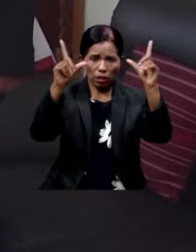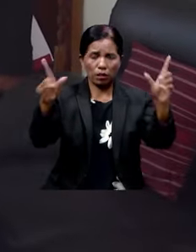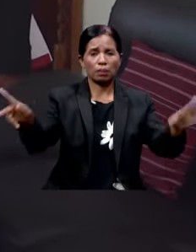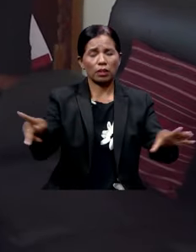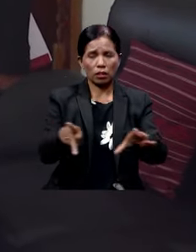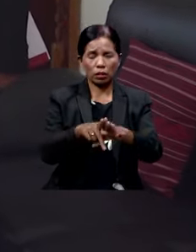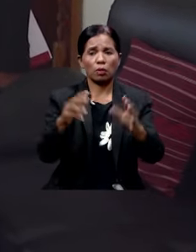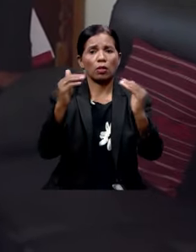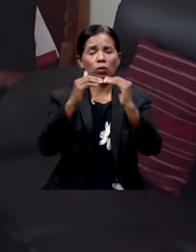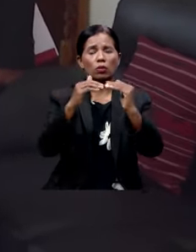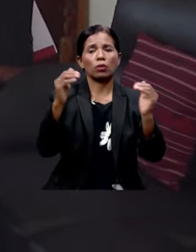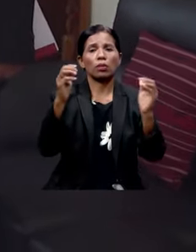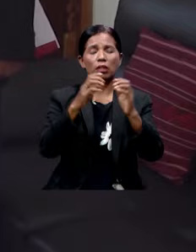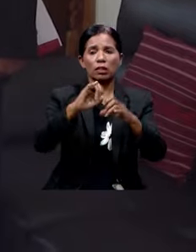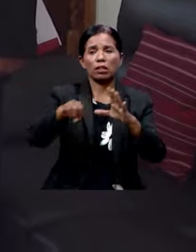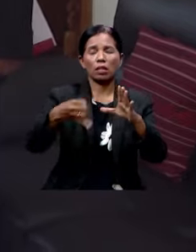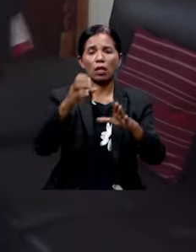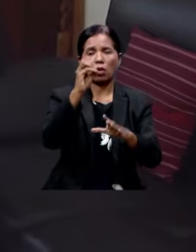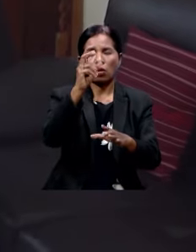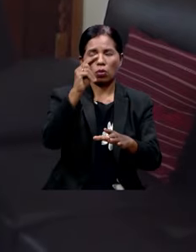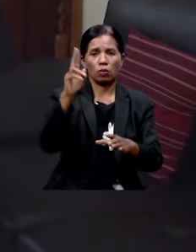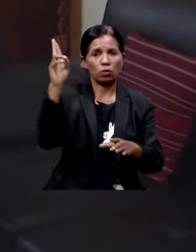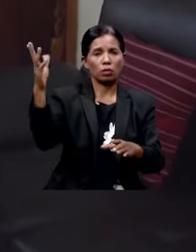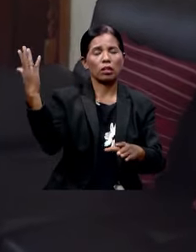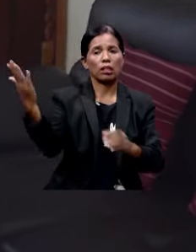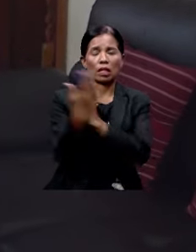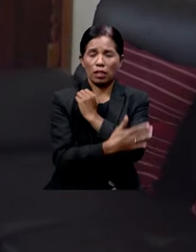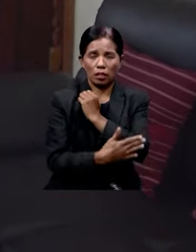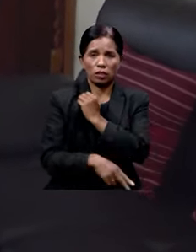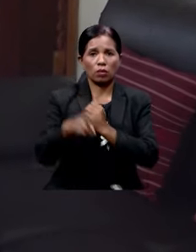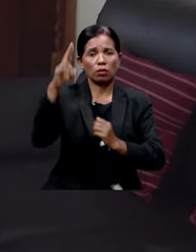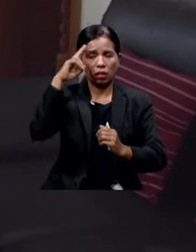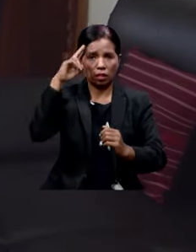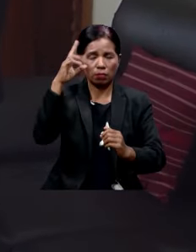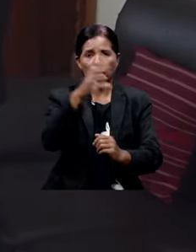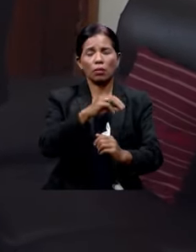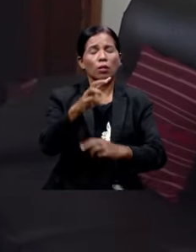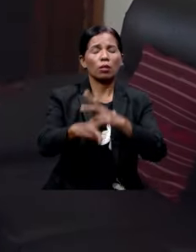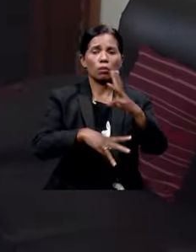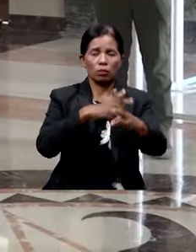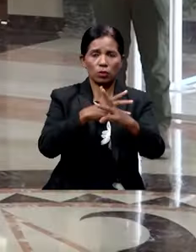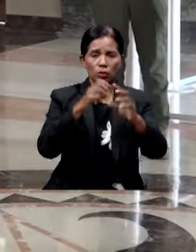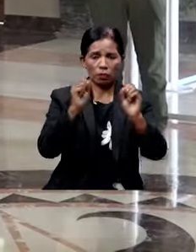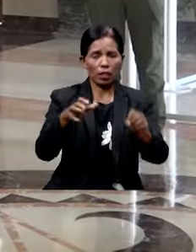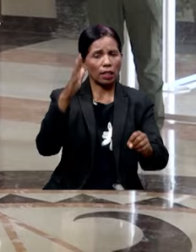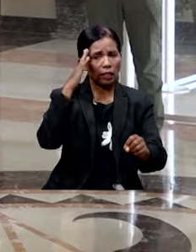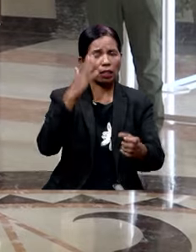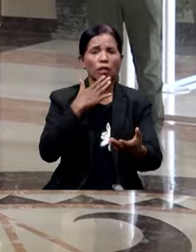Assembleia Geral ONU, no Emirados Árabes Unidos, no mundo pela conhecida que tem situação